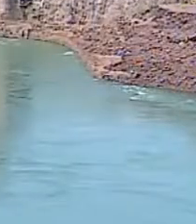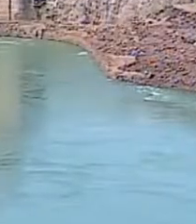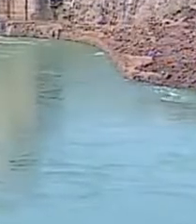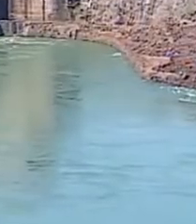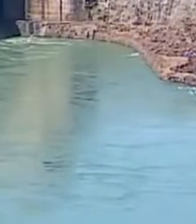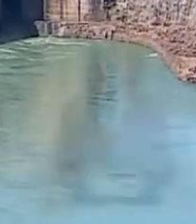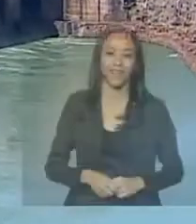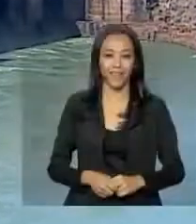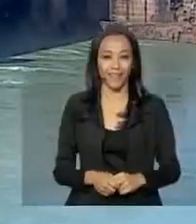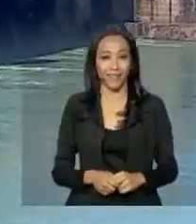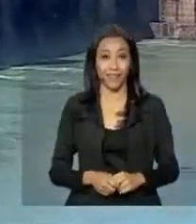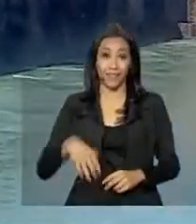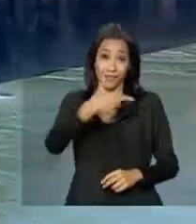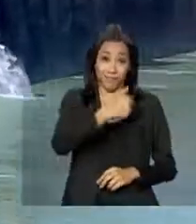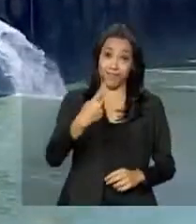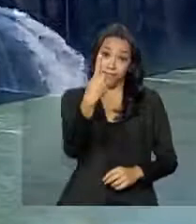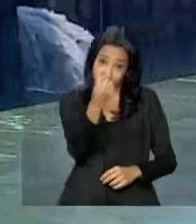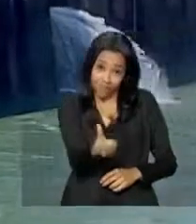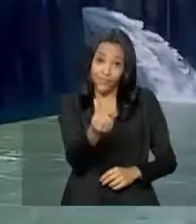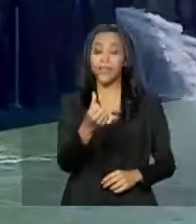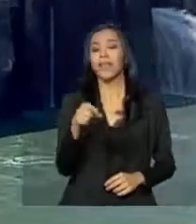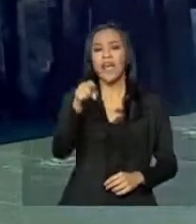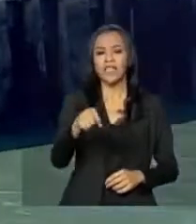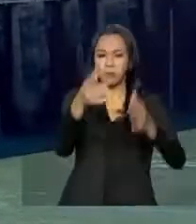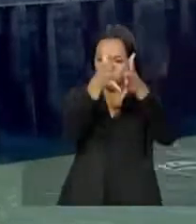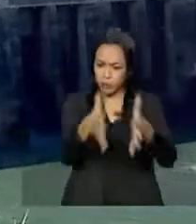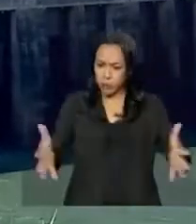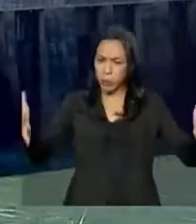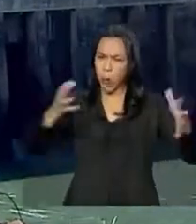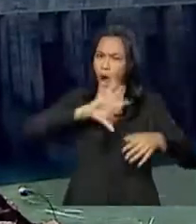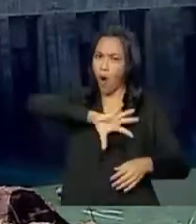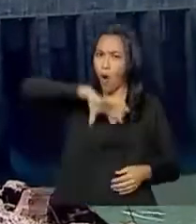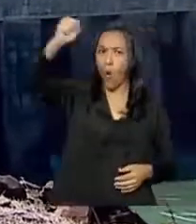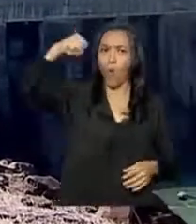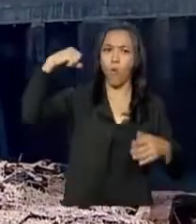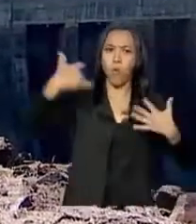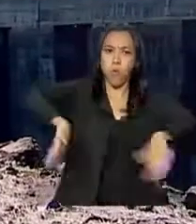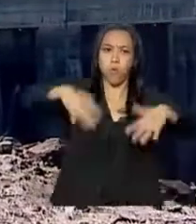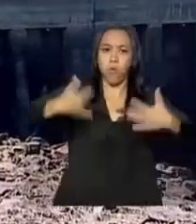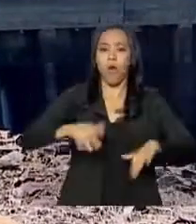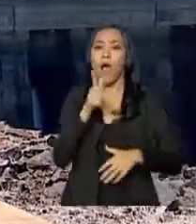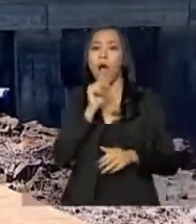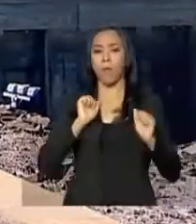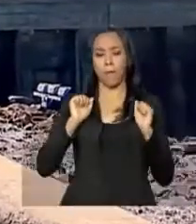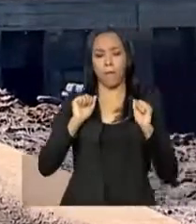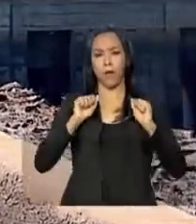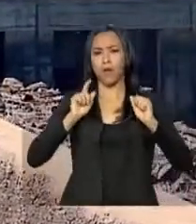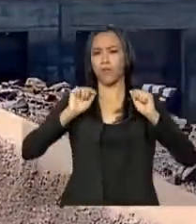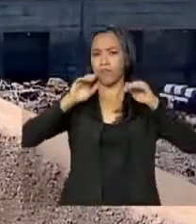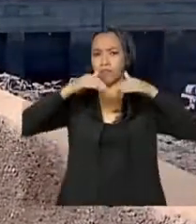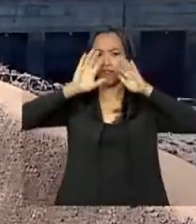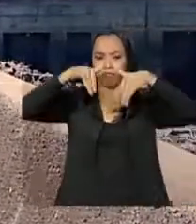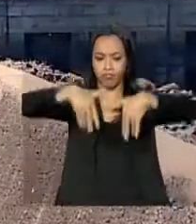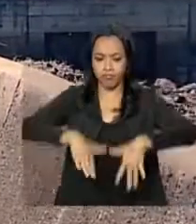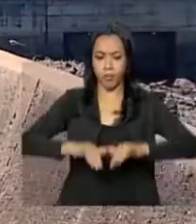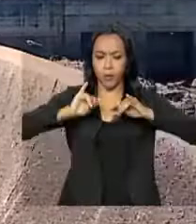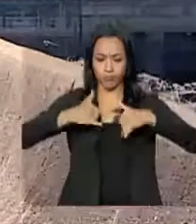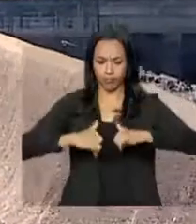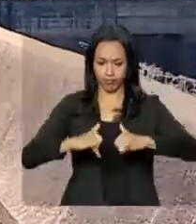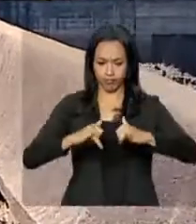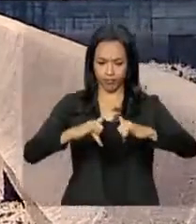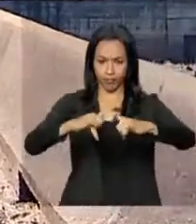Em 2016, a usina de Itaipu bateu o recorde mundial de produção de energia elétrica. Foram